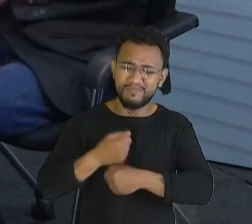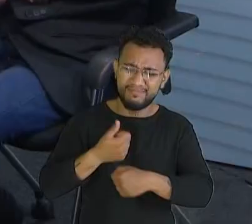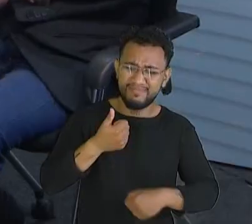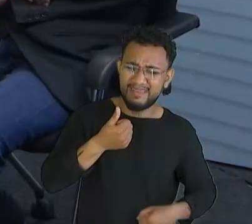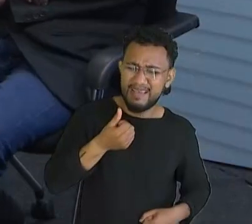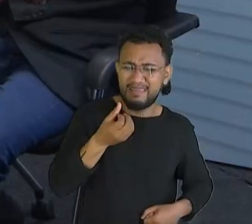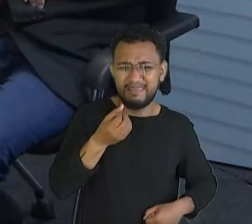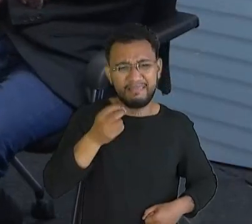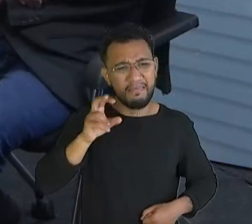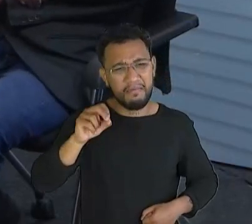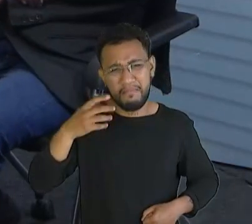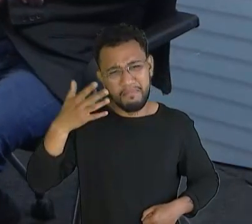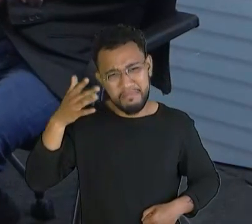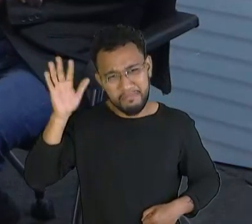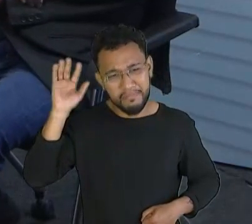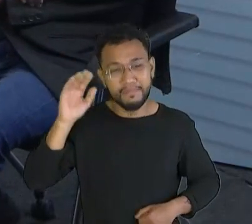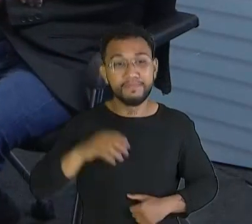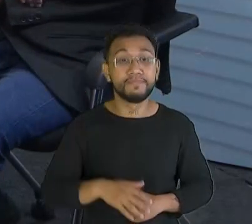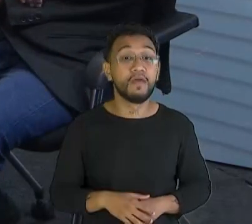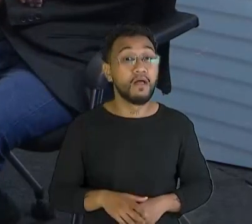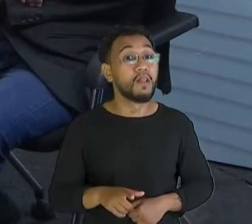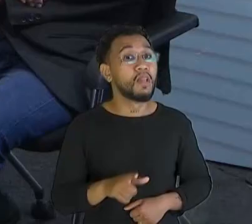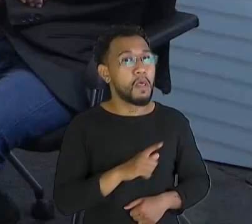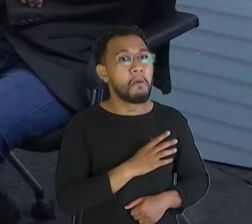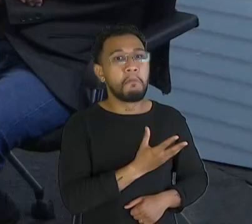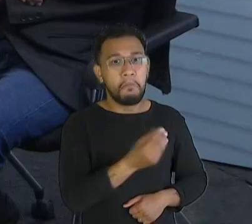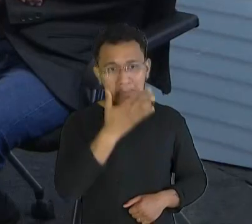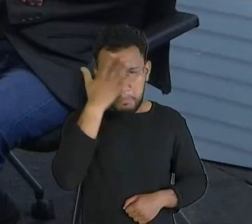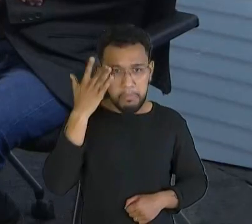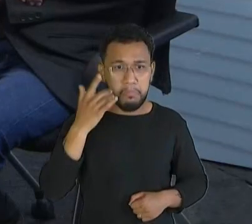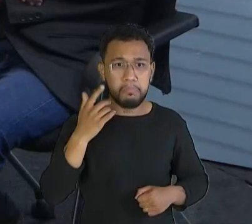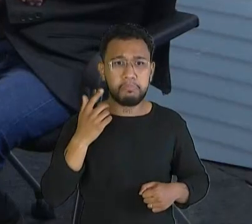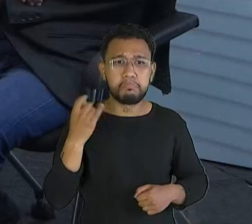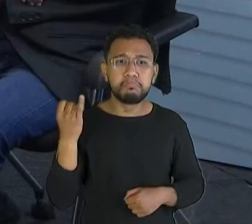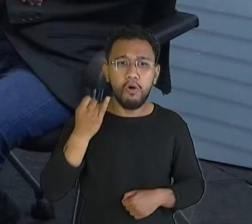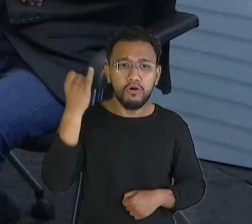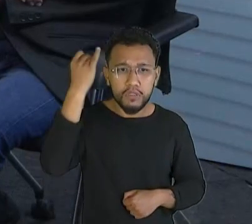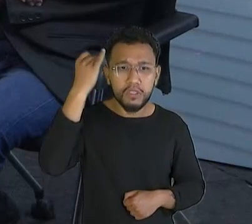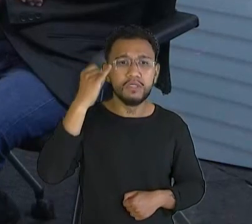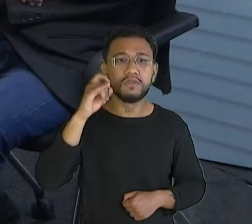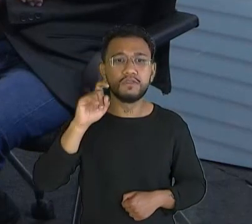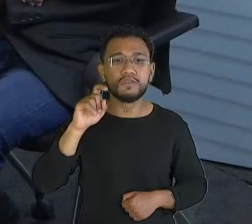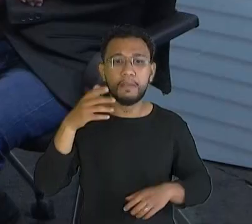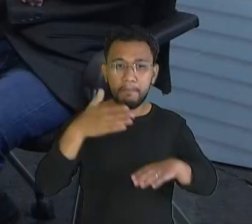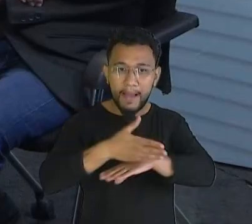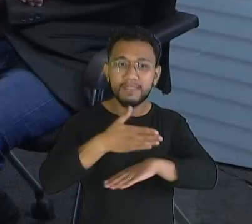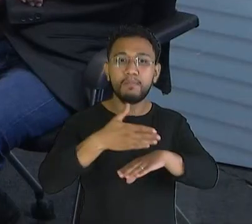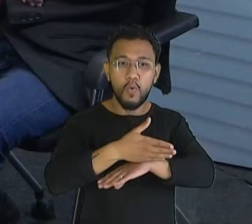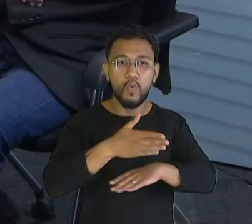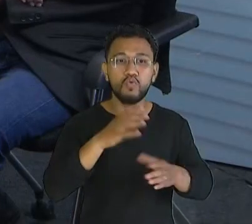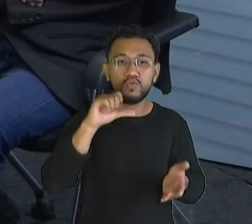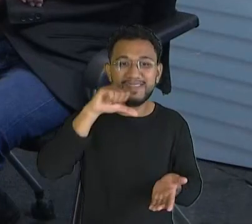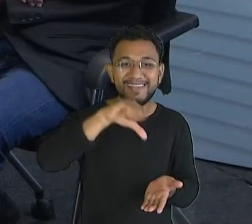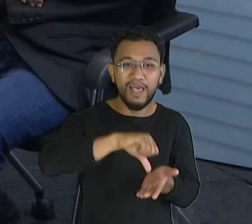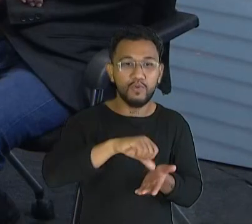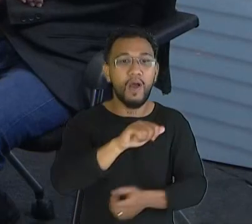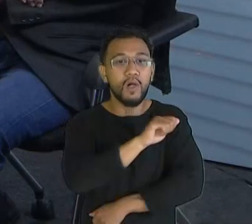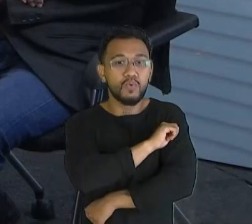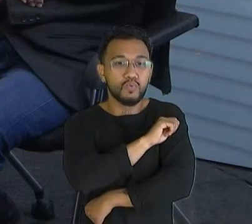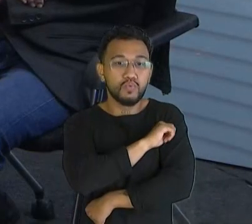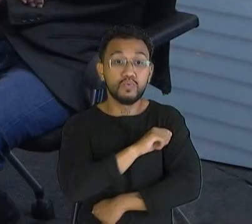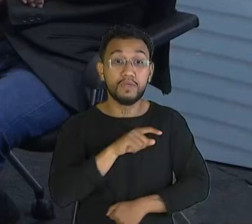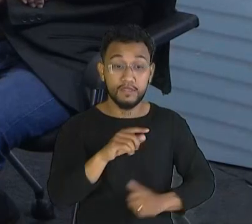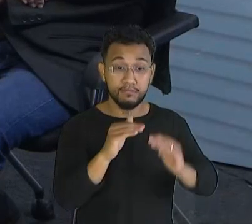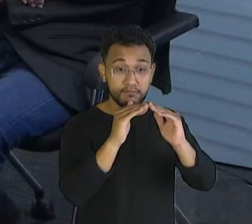Nós tivemos muitas pessoas, assim, extremamente influentes, que também passaram pelo Centro Estudantal, né? E a casa, ela era